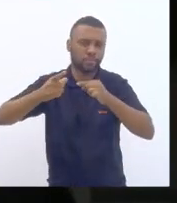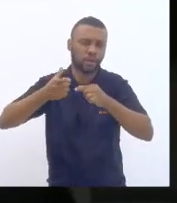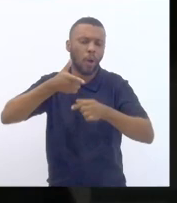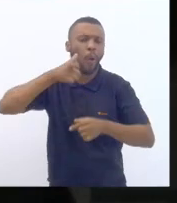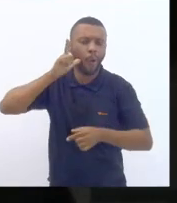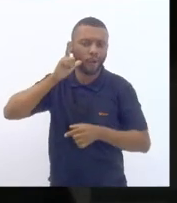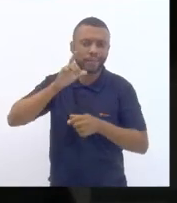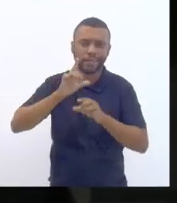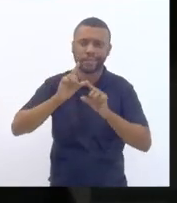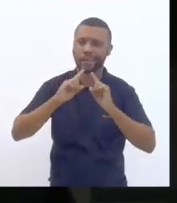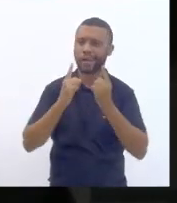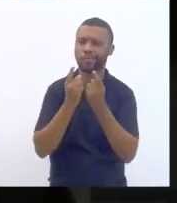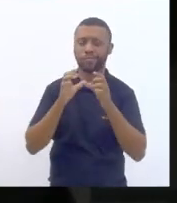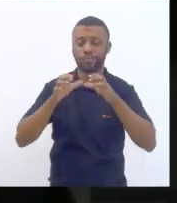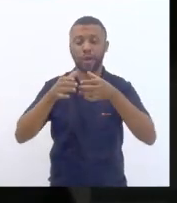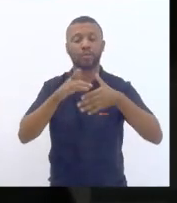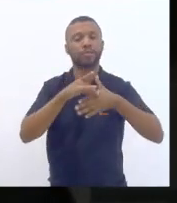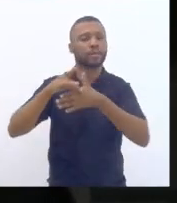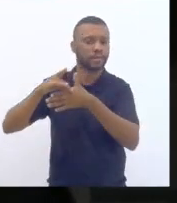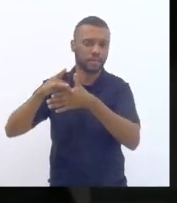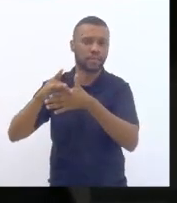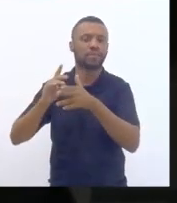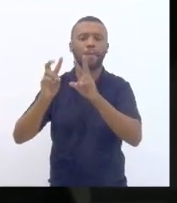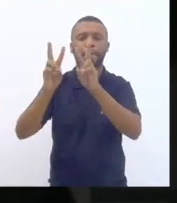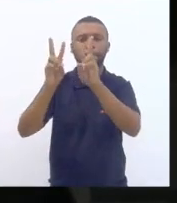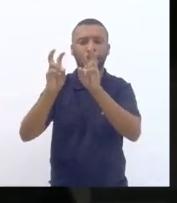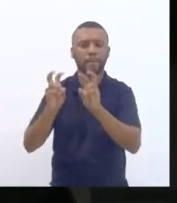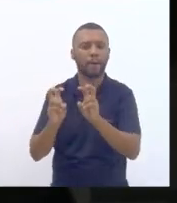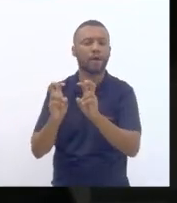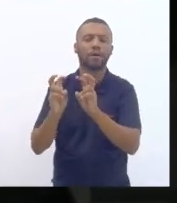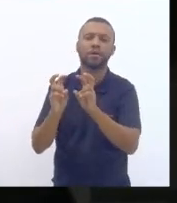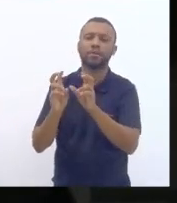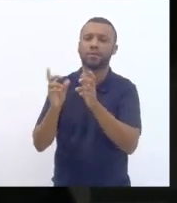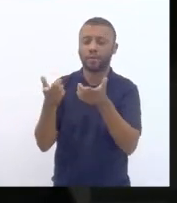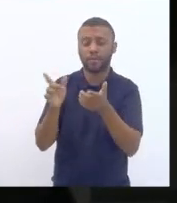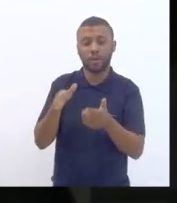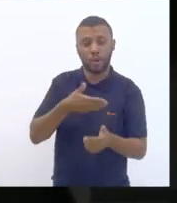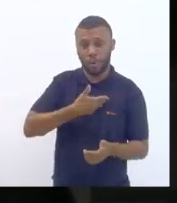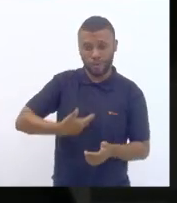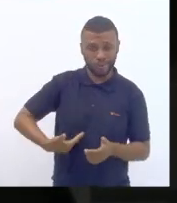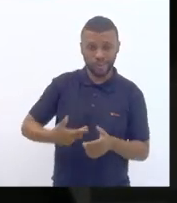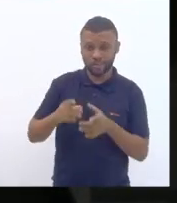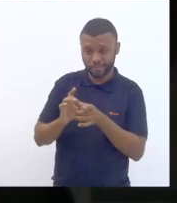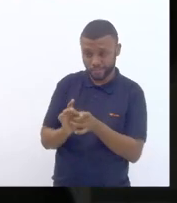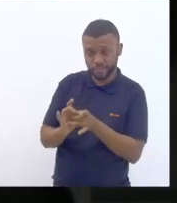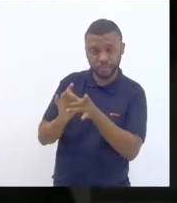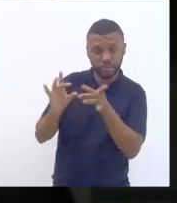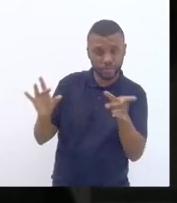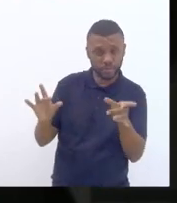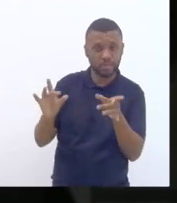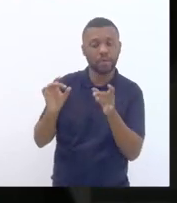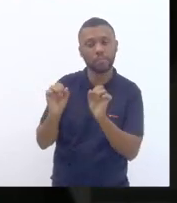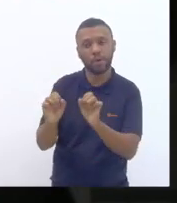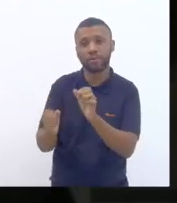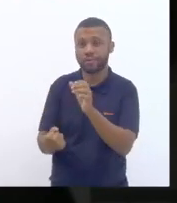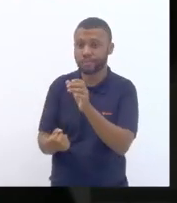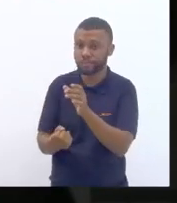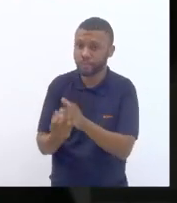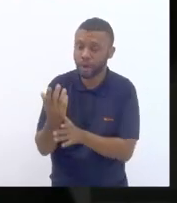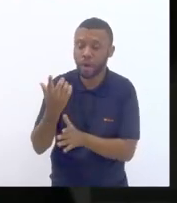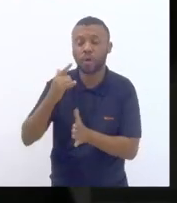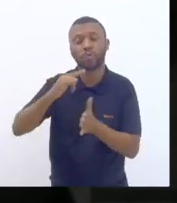respeito a uma autorização O Poder Executivo a instituir o documento de